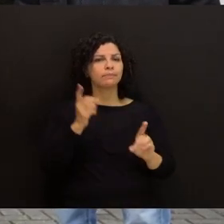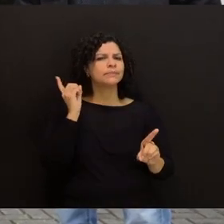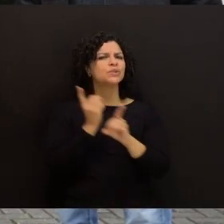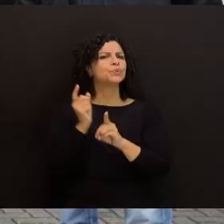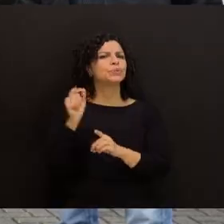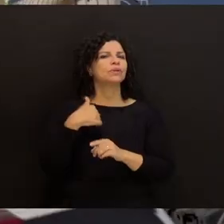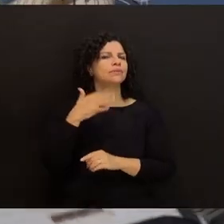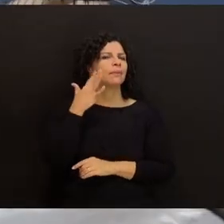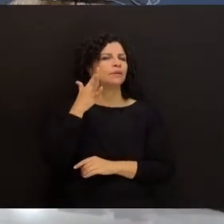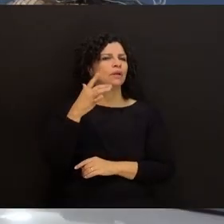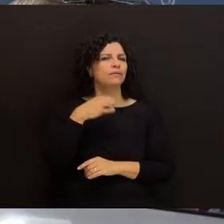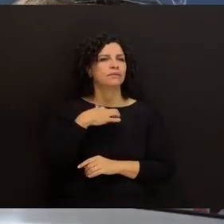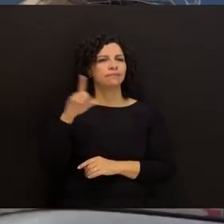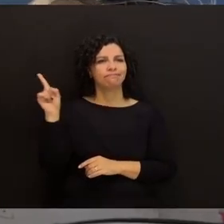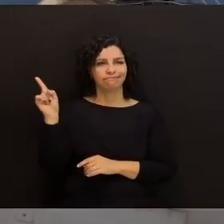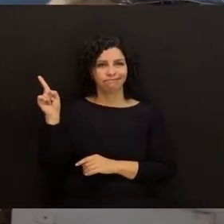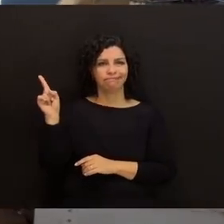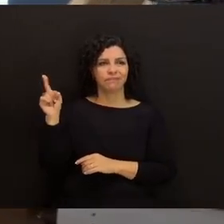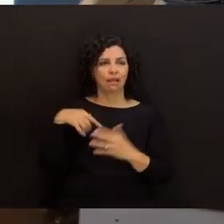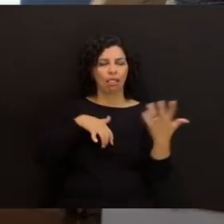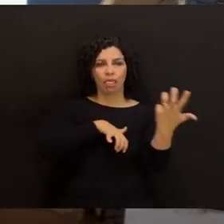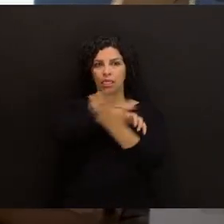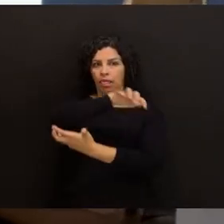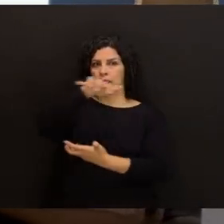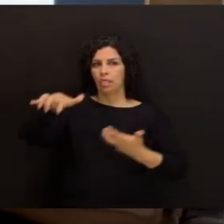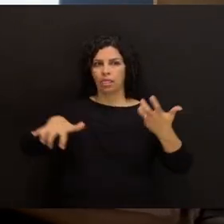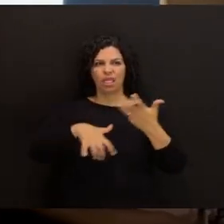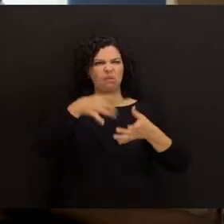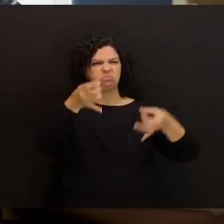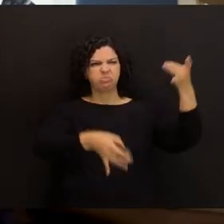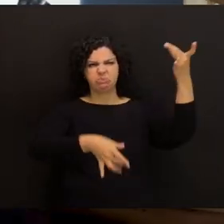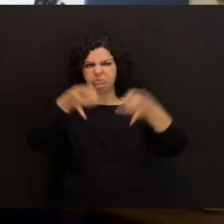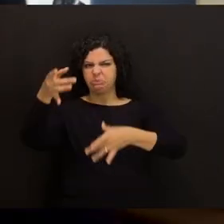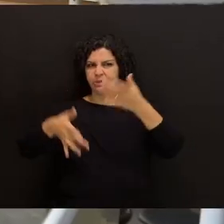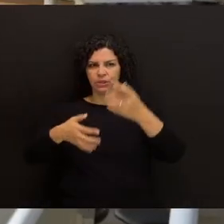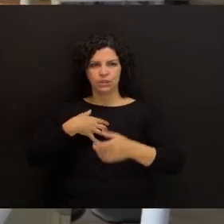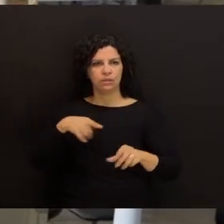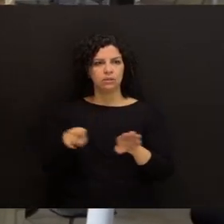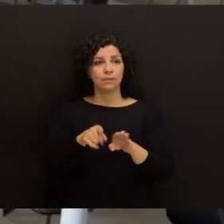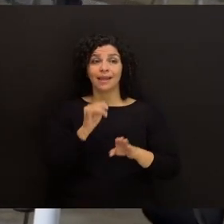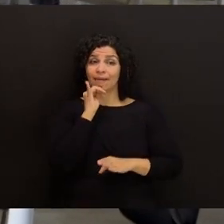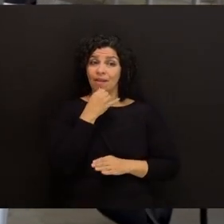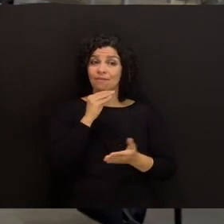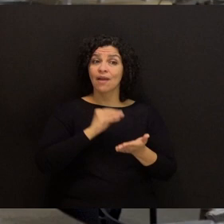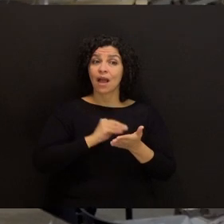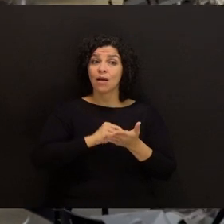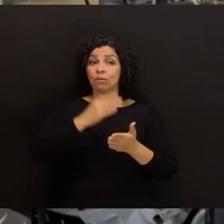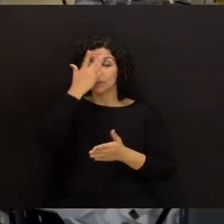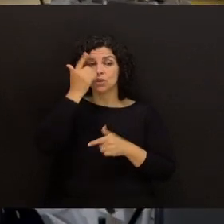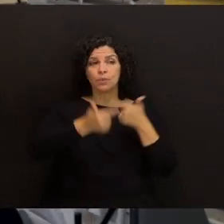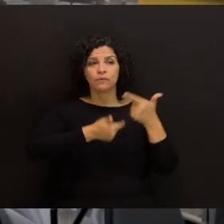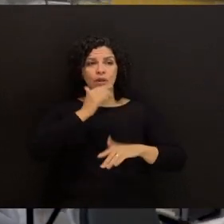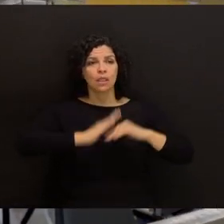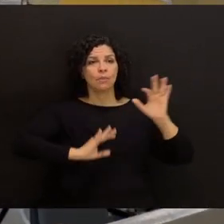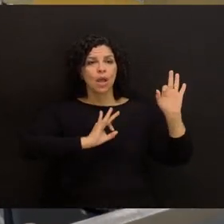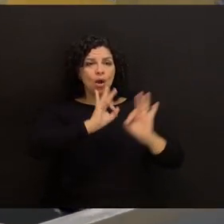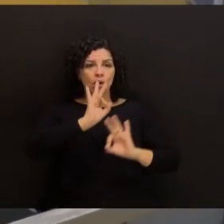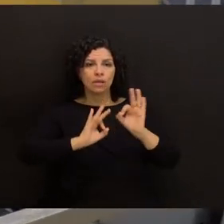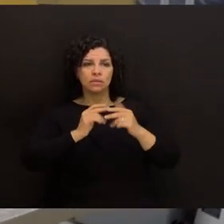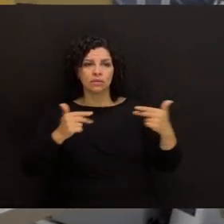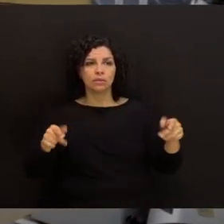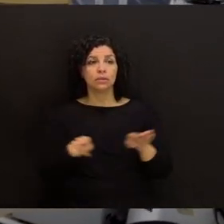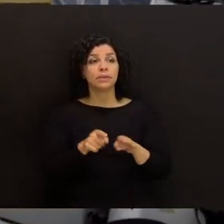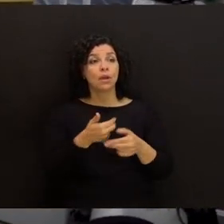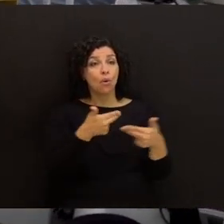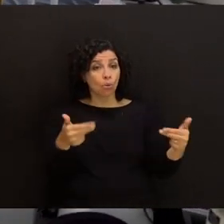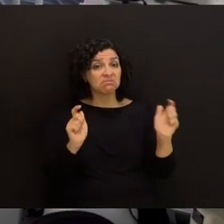o que já imaginava né uma bagunça né tudo fora do lugar infelizmente faltam pessoas para trabalhar para organizar coisas